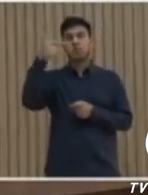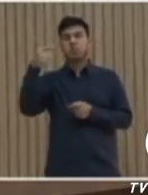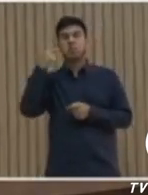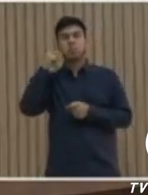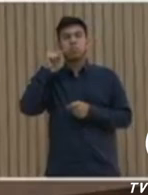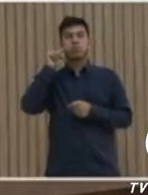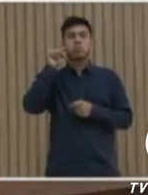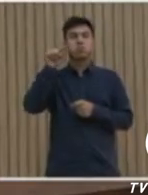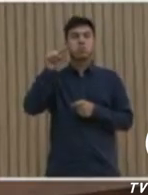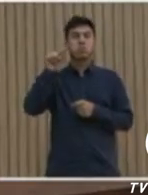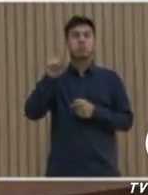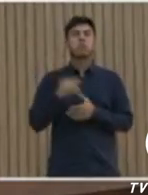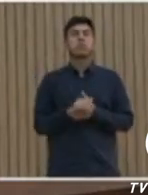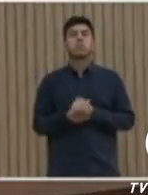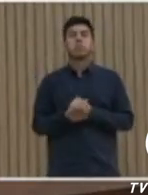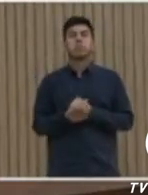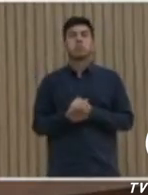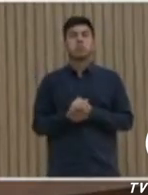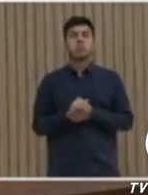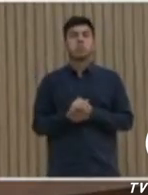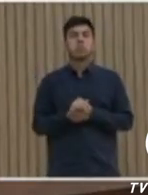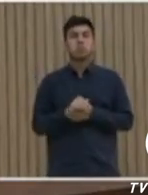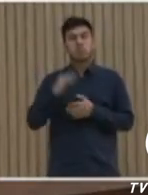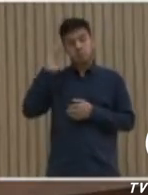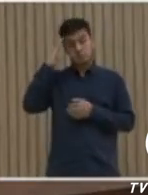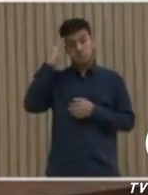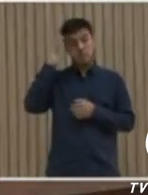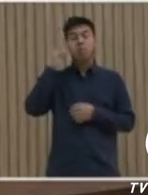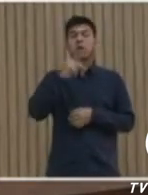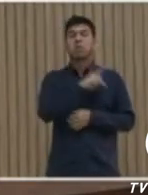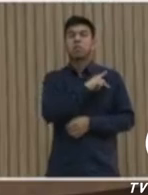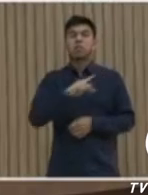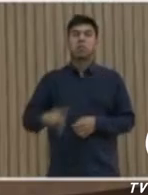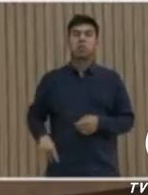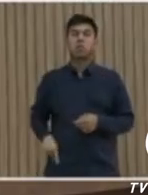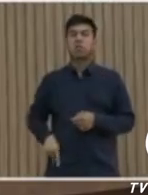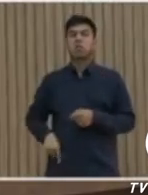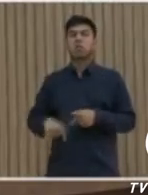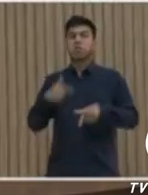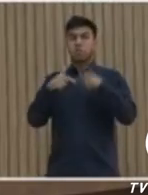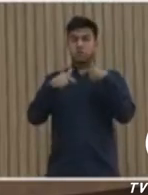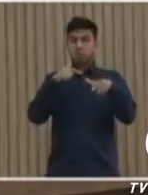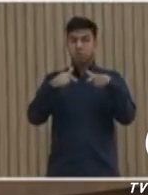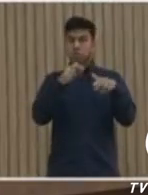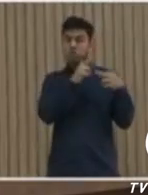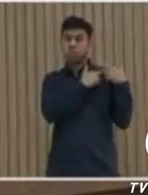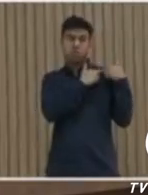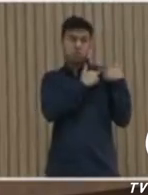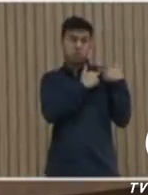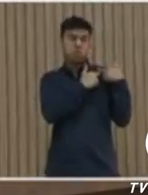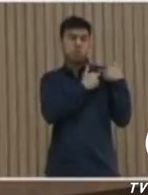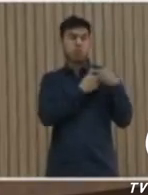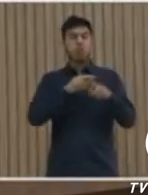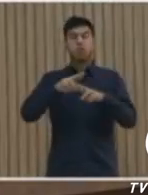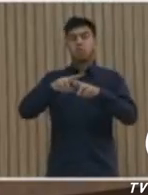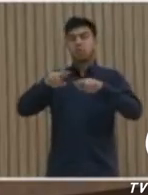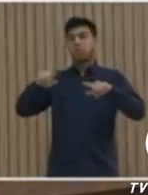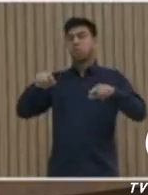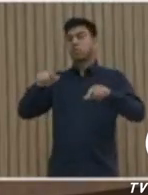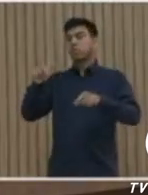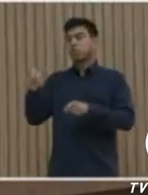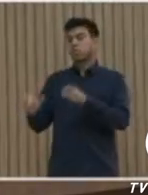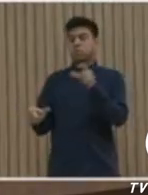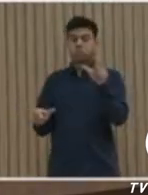12.142 41 Lembrando que o presidente desempenha além da função de representatividade né outras funções